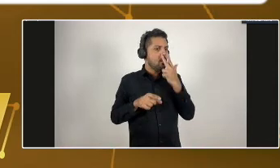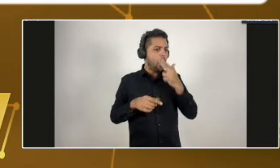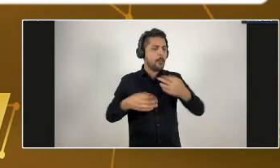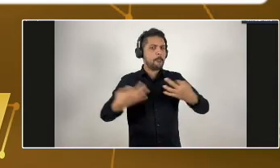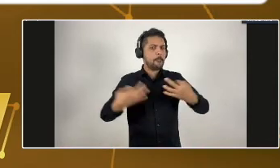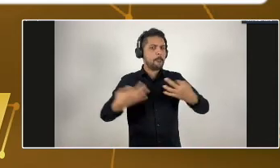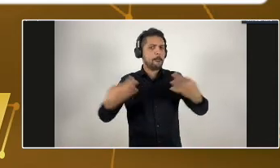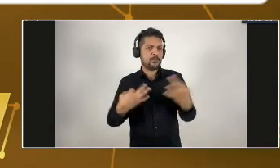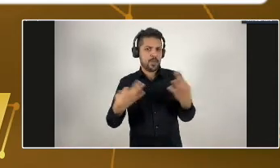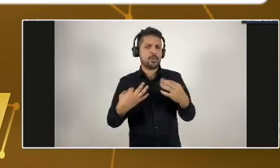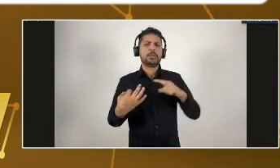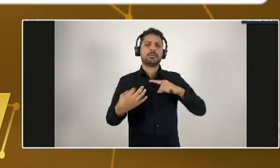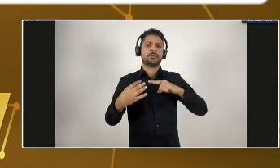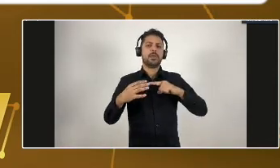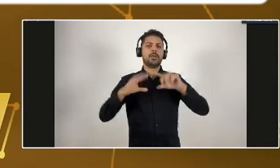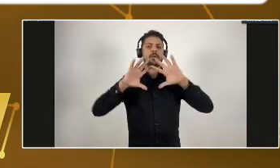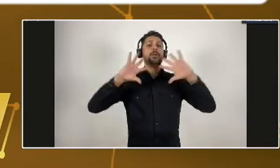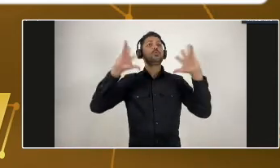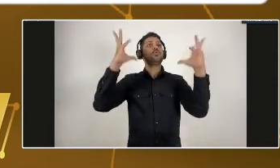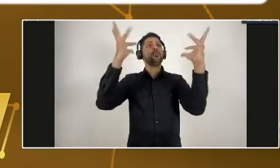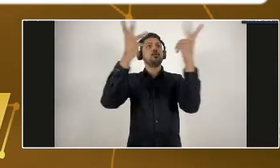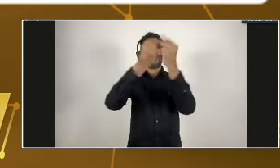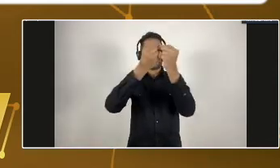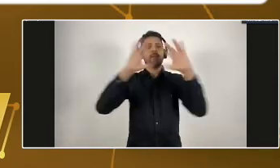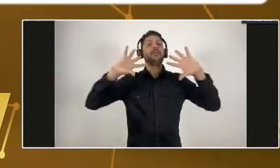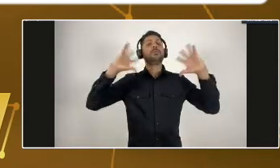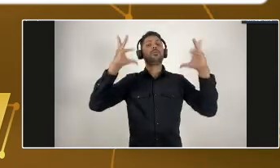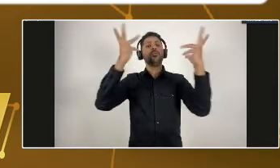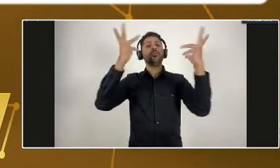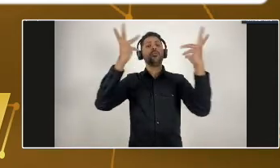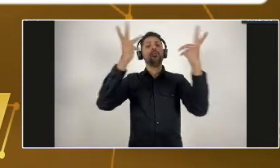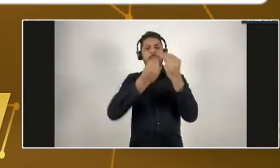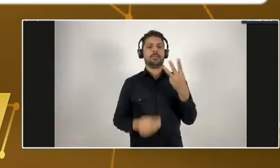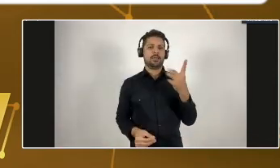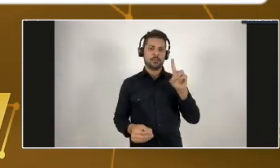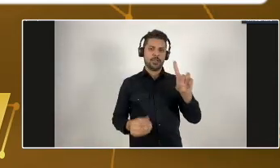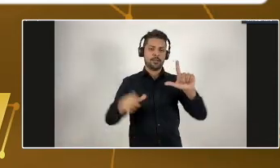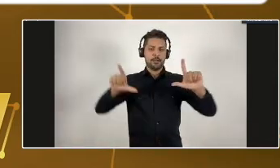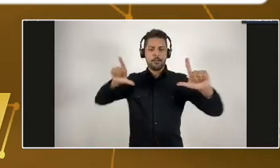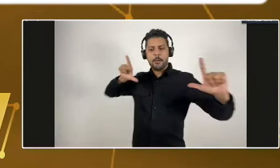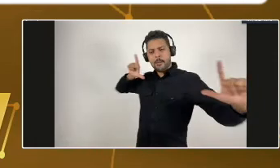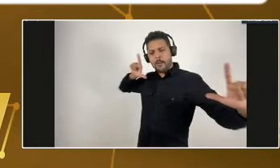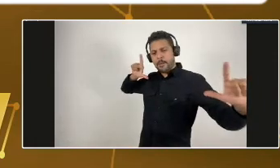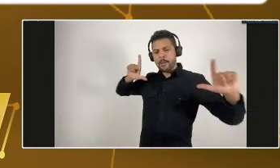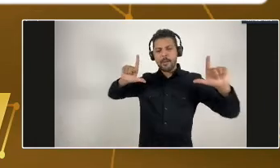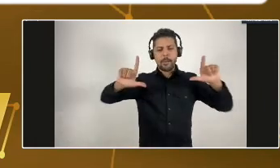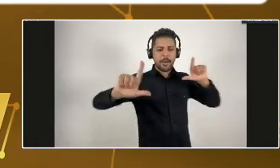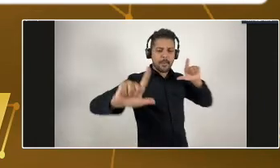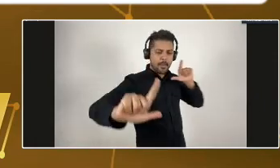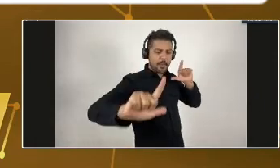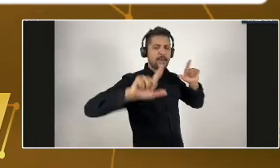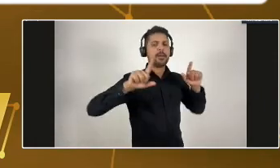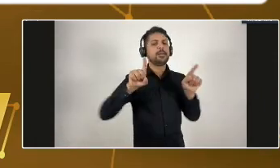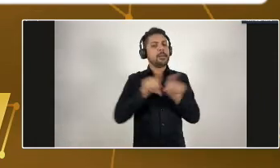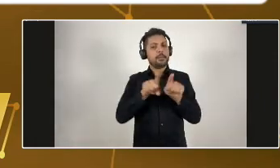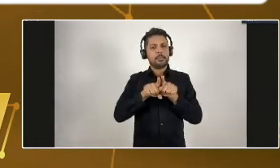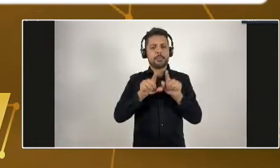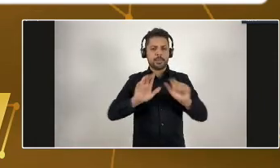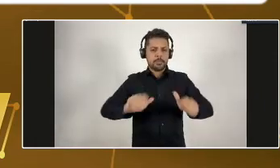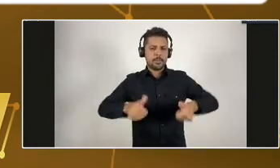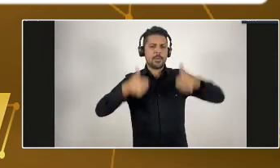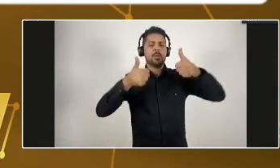pontos 3D, para a gente melhorar ainda mais o nosso planejamento e a qualidade dos nossos